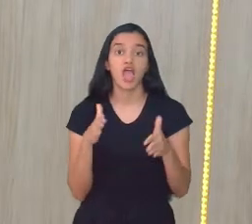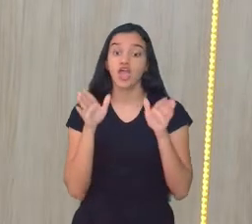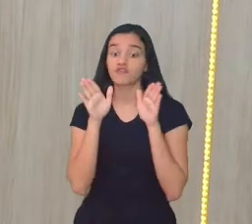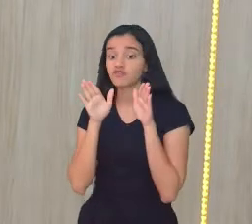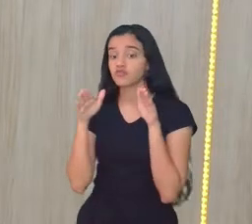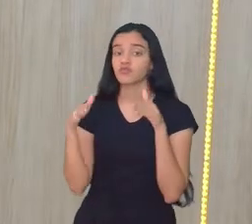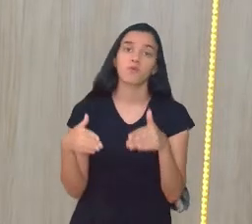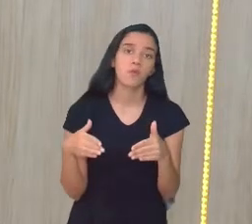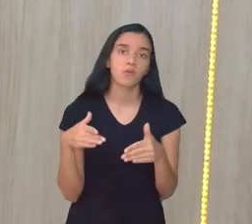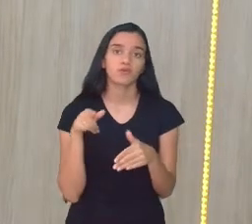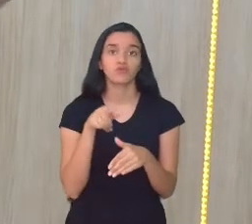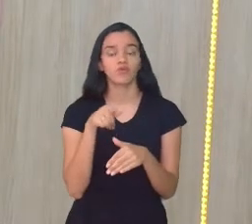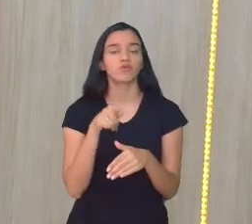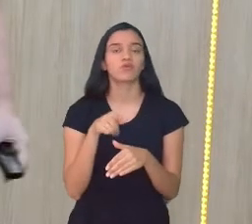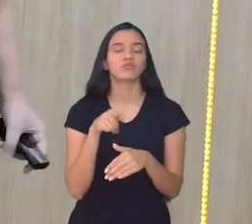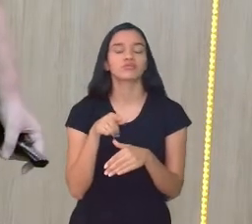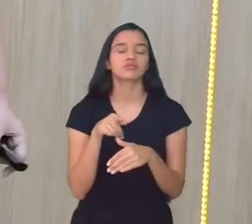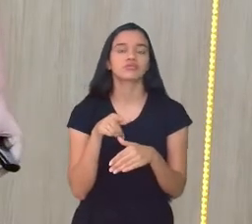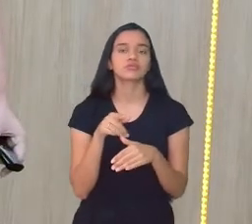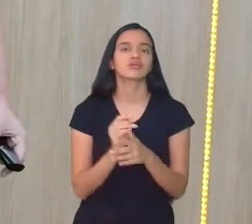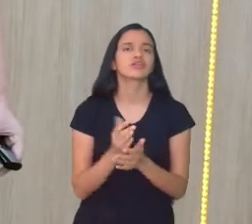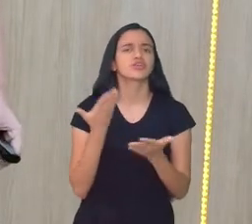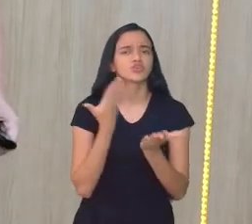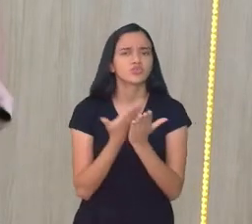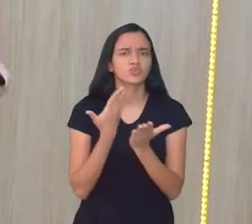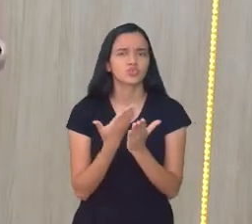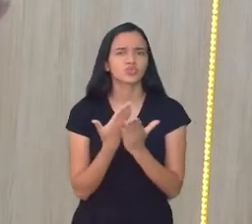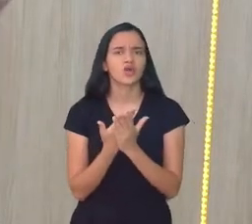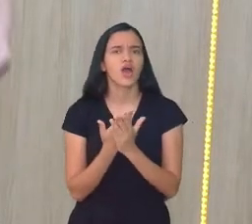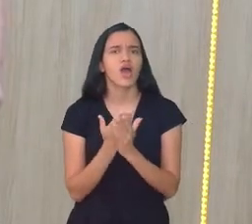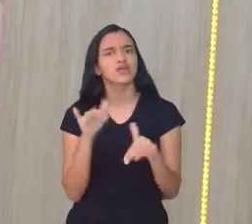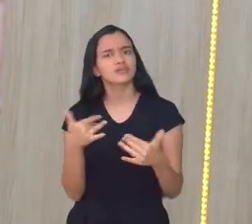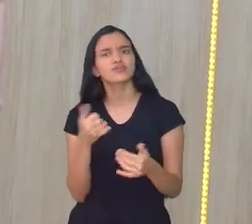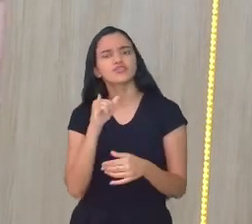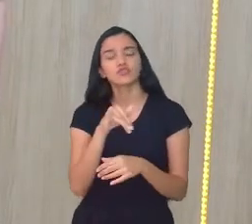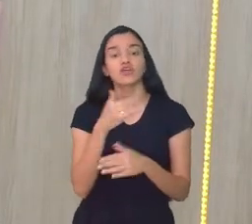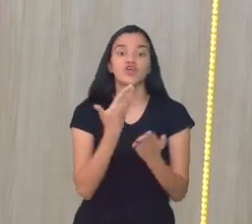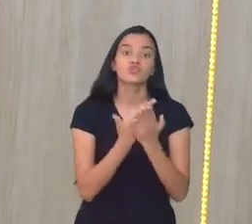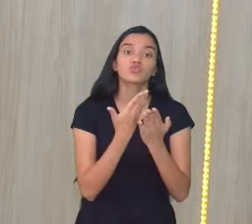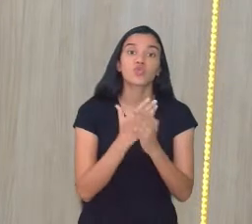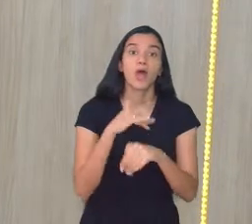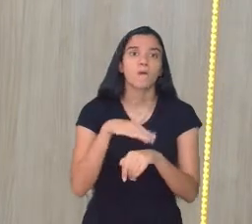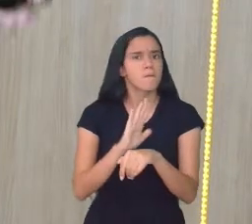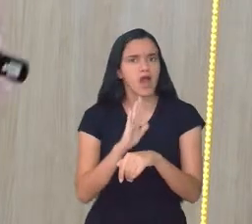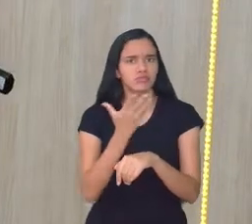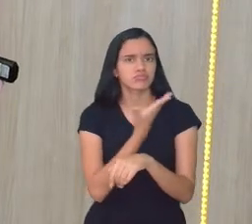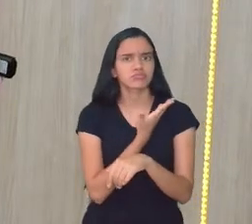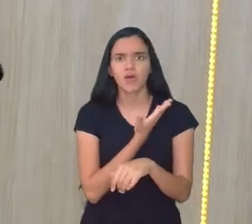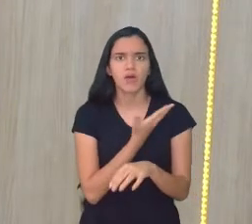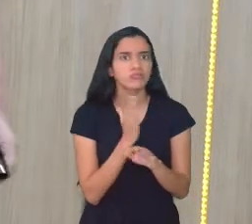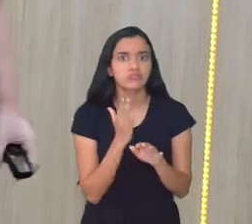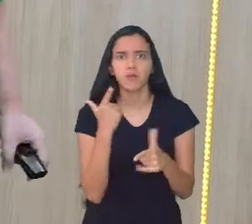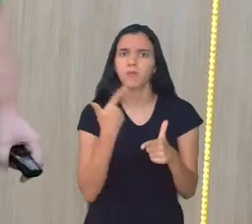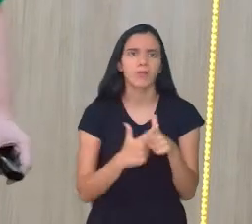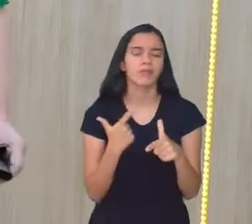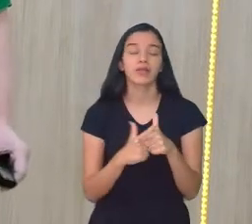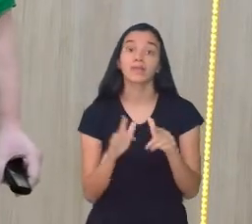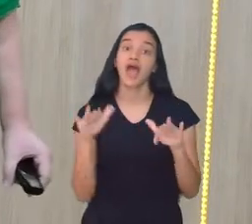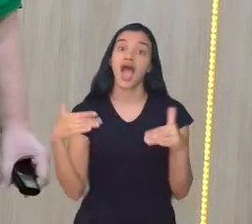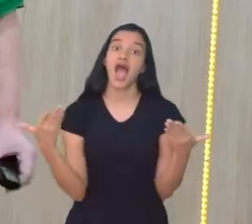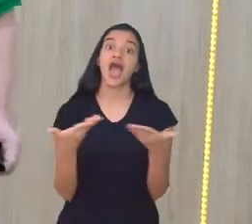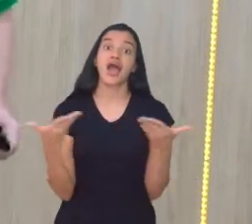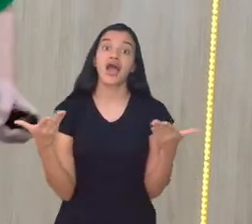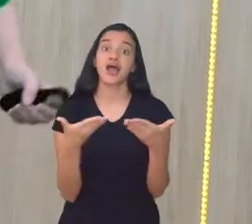foco. Você tem que ir atrás. E se você vai mais rápido do que o seu coleguinha, também não tem problema. Agora eu vou dar